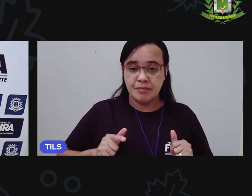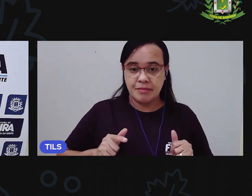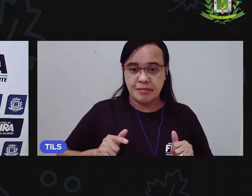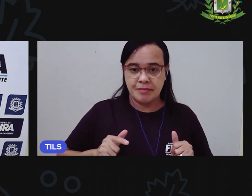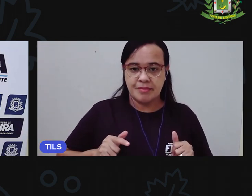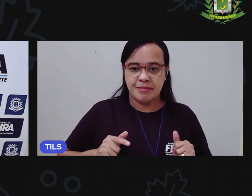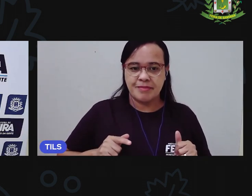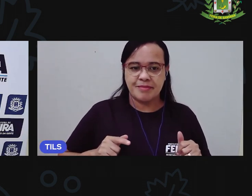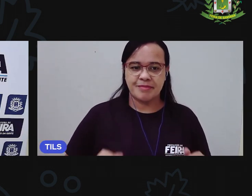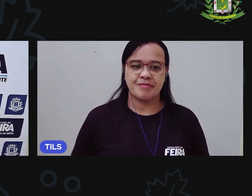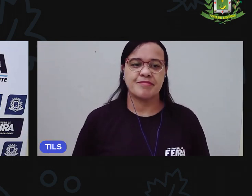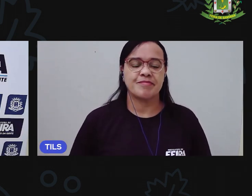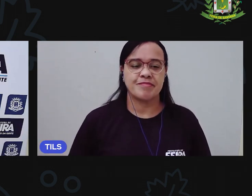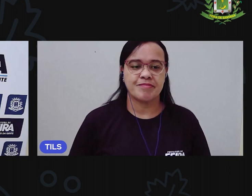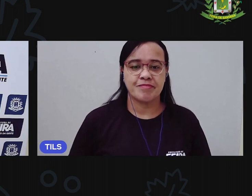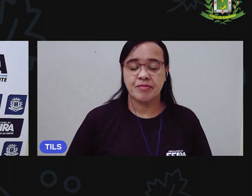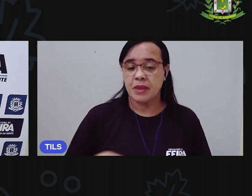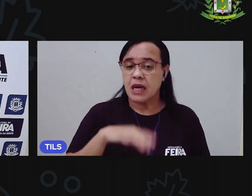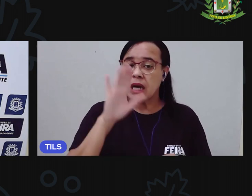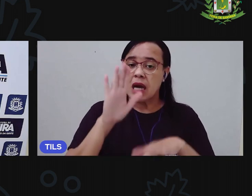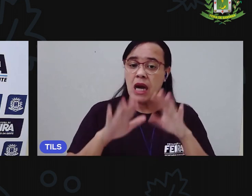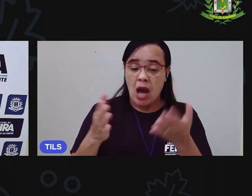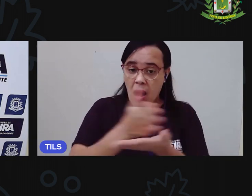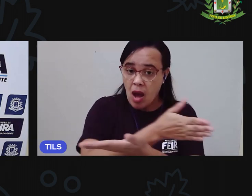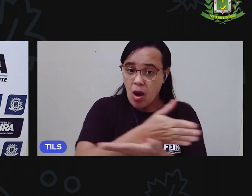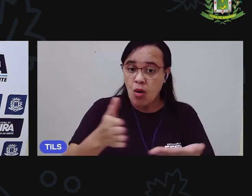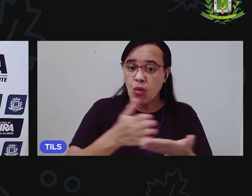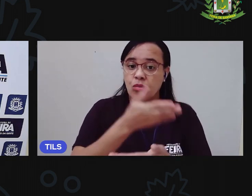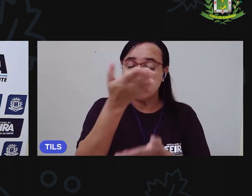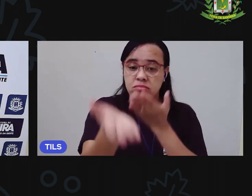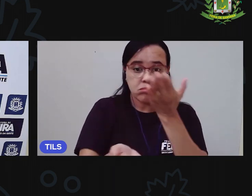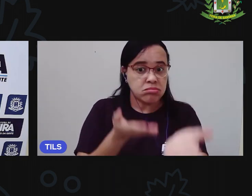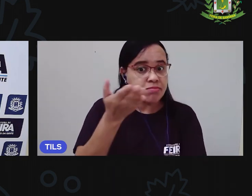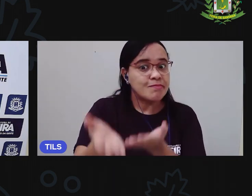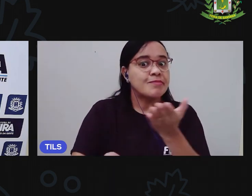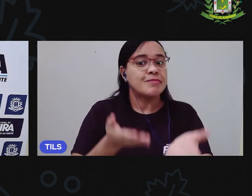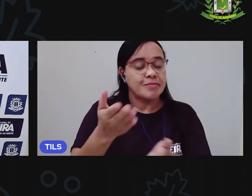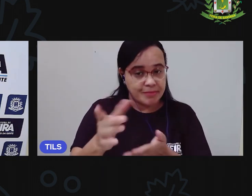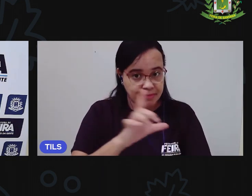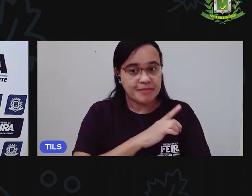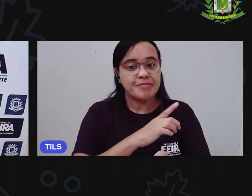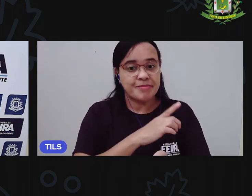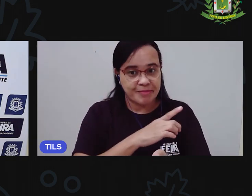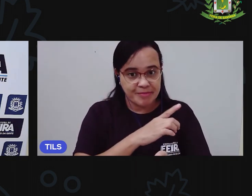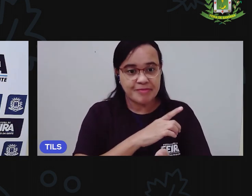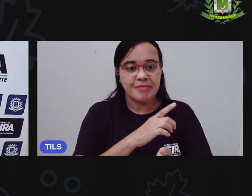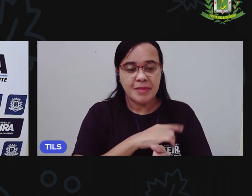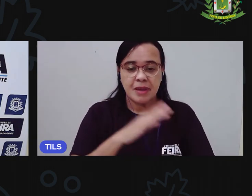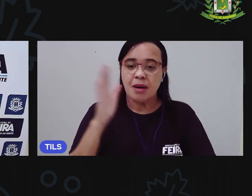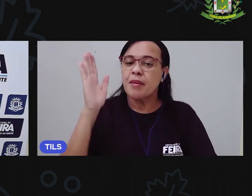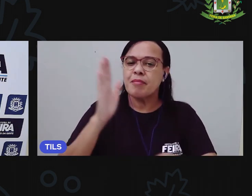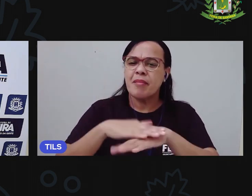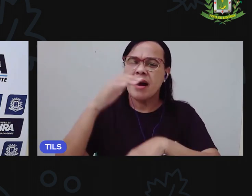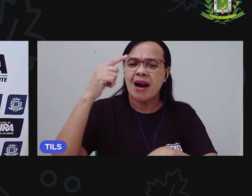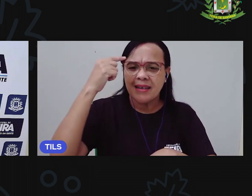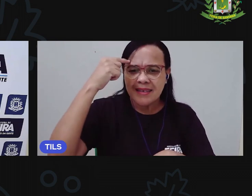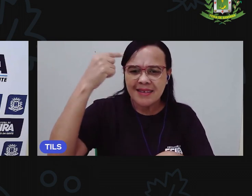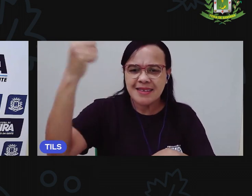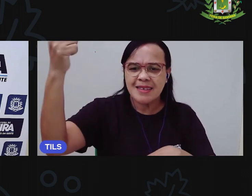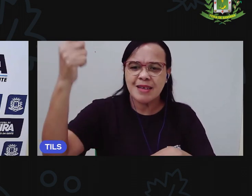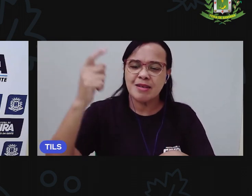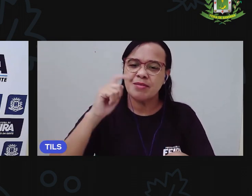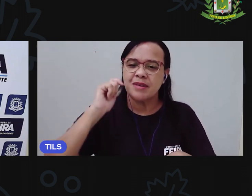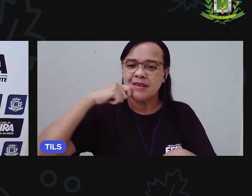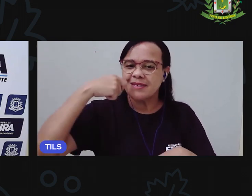Né? Esses que são alguns dos nossos cuidados. E um desses cuidados que a gente explorou mais foi a escovação